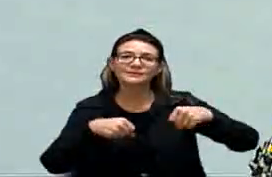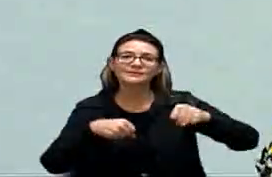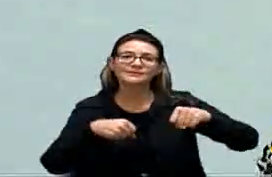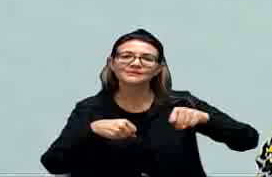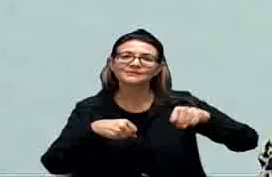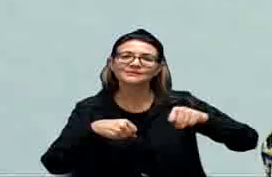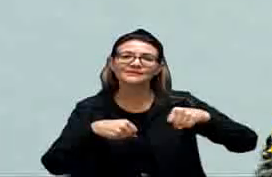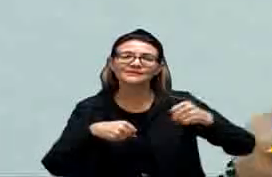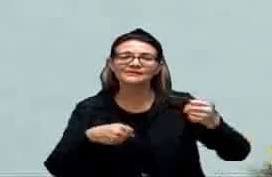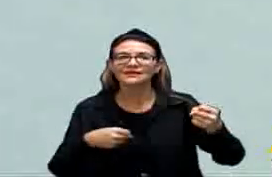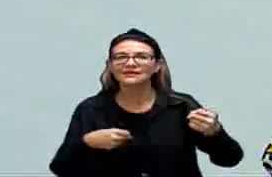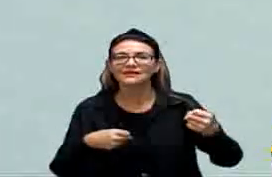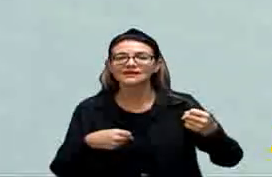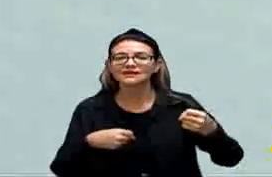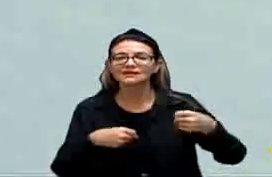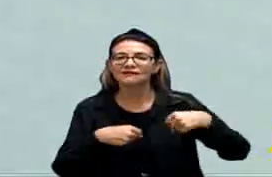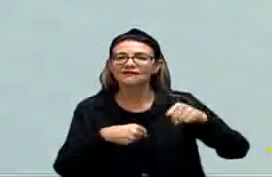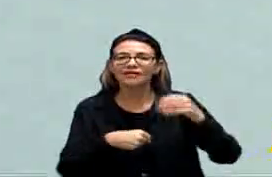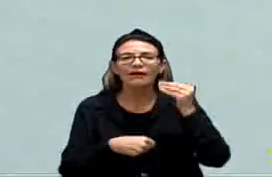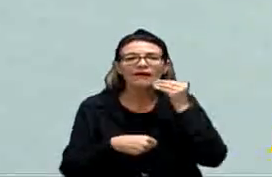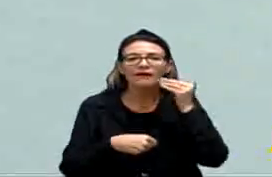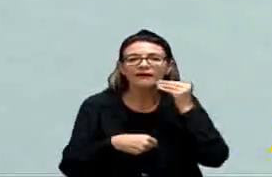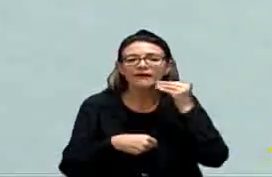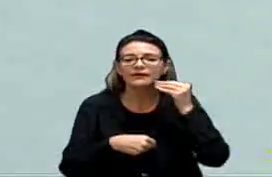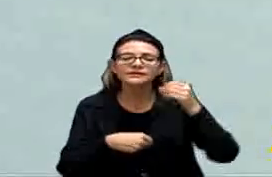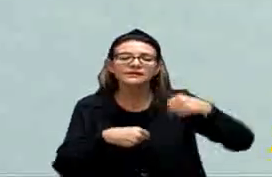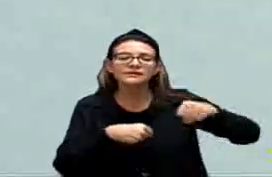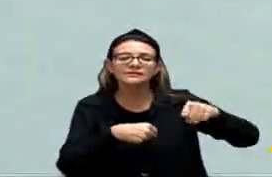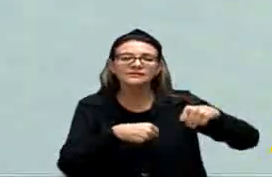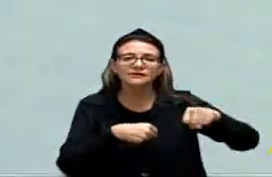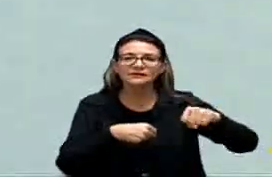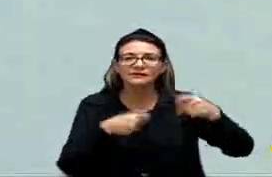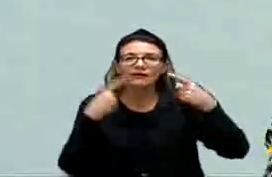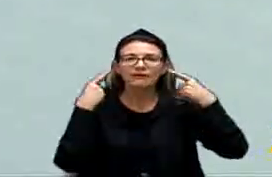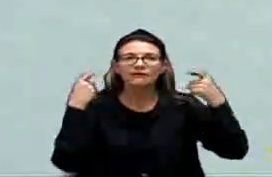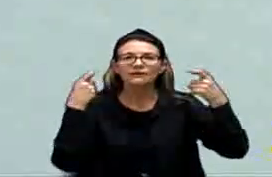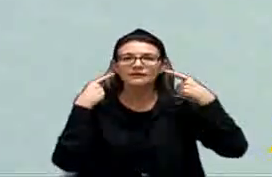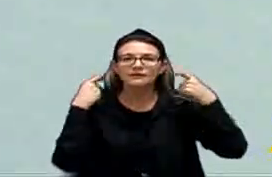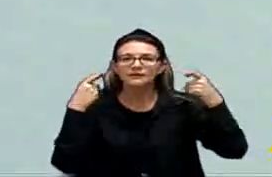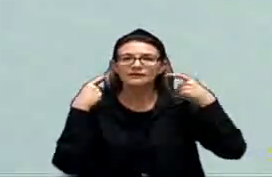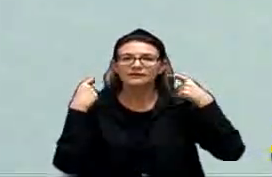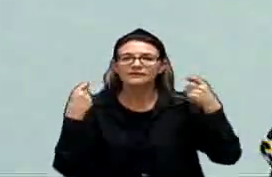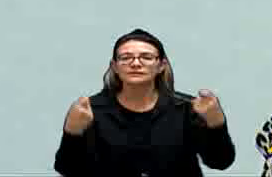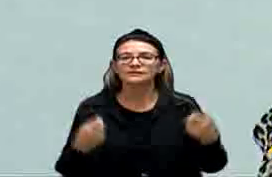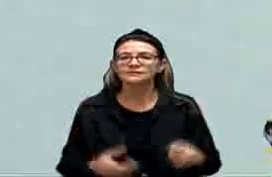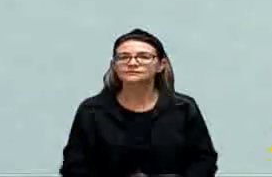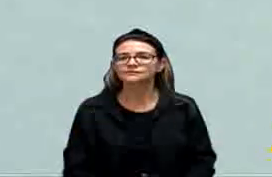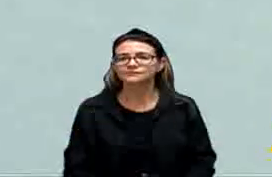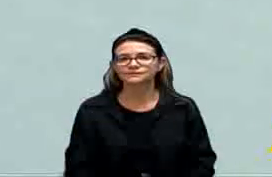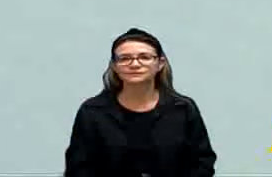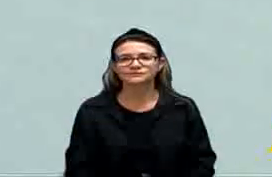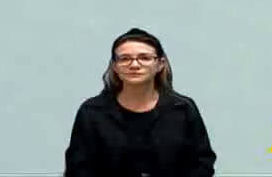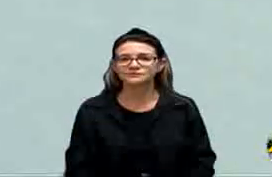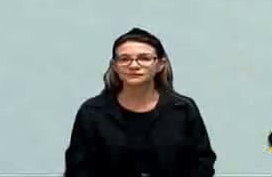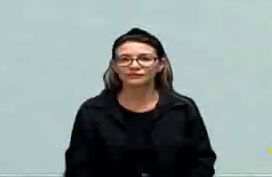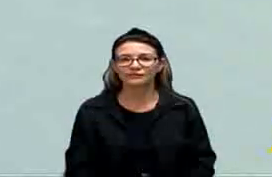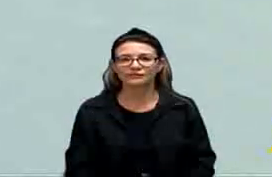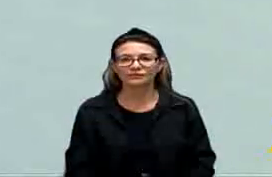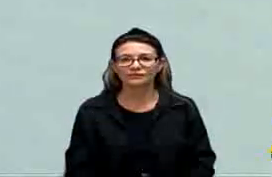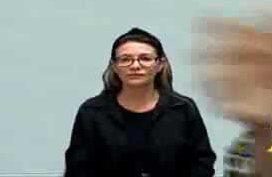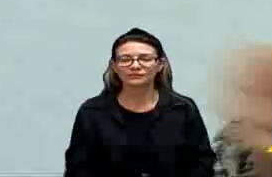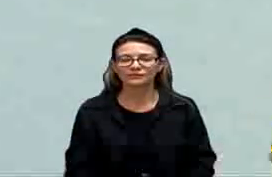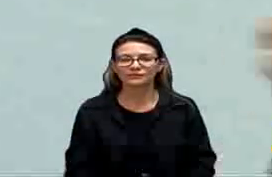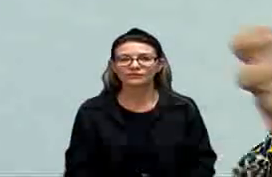sai testando no próprio bairro aquele inferno estampido de tiro o barulho Infernal cada